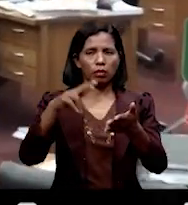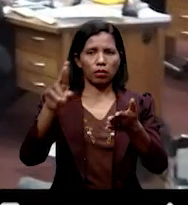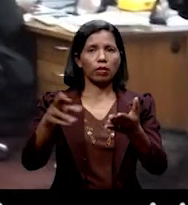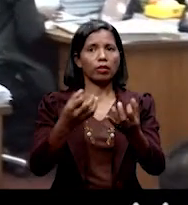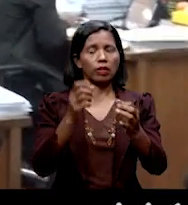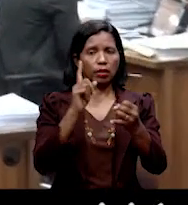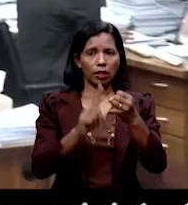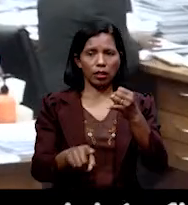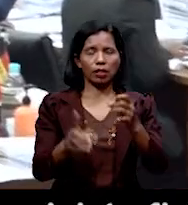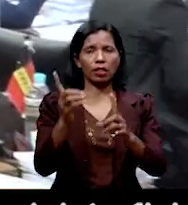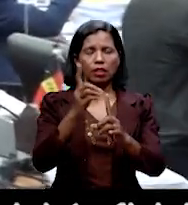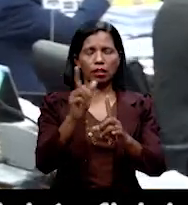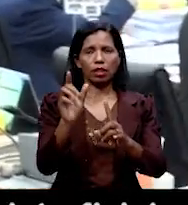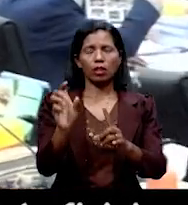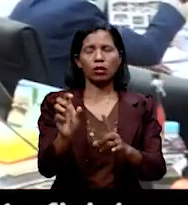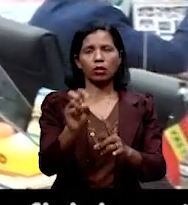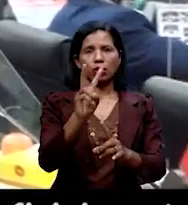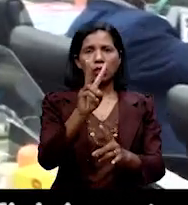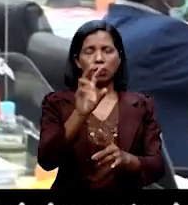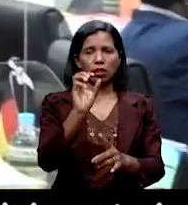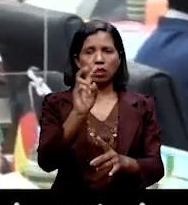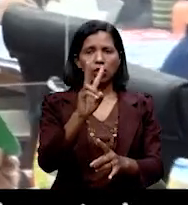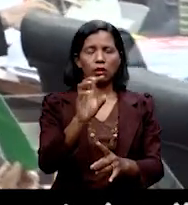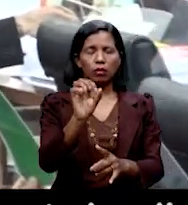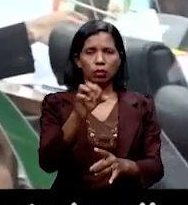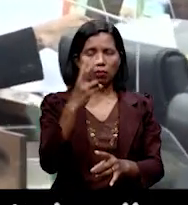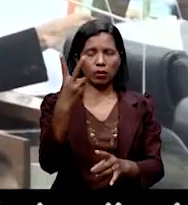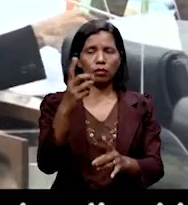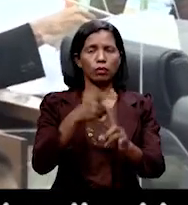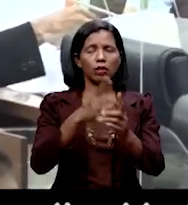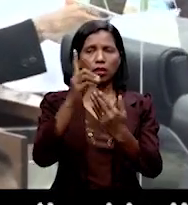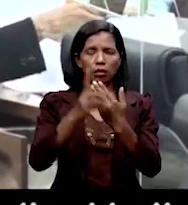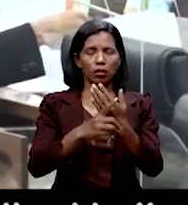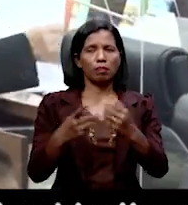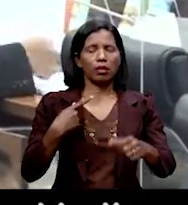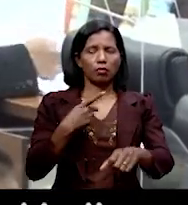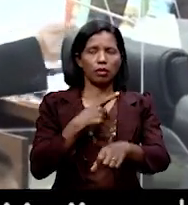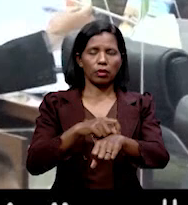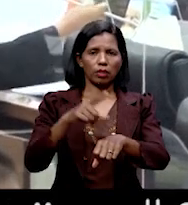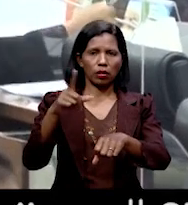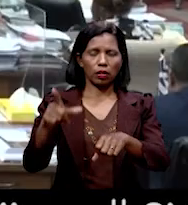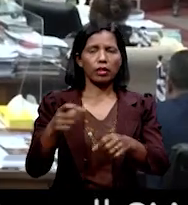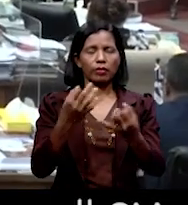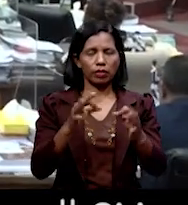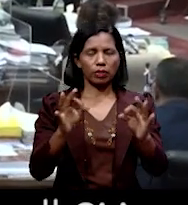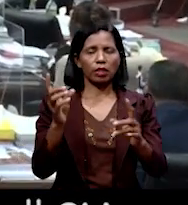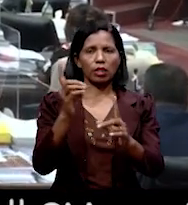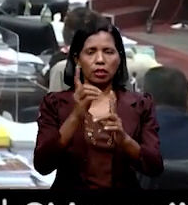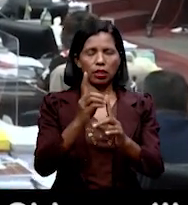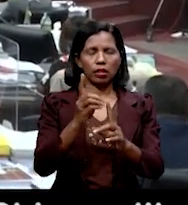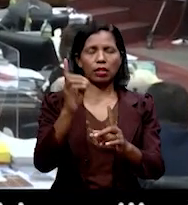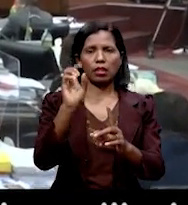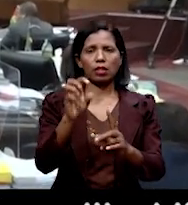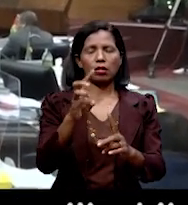loron senulu resen hitu fulan dezembro, mai be parlamento nasional consegue finaliza aprovação final global ia loron senulu resen